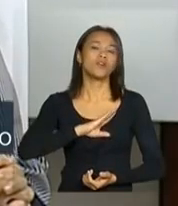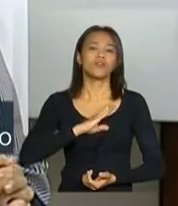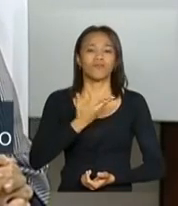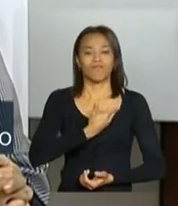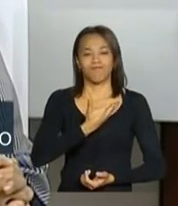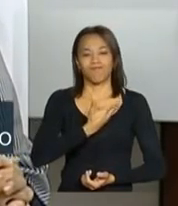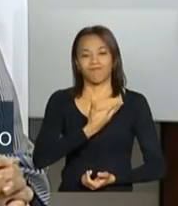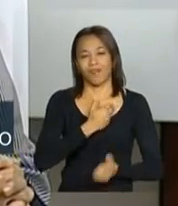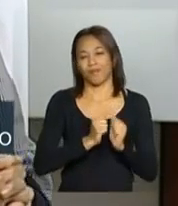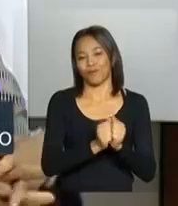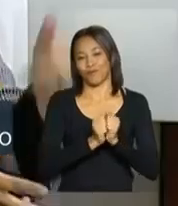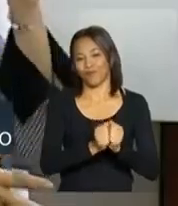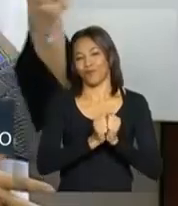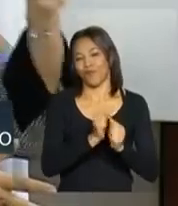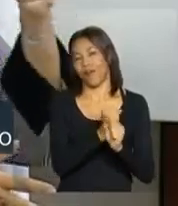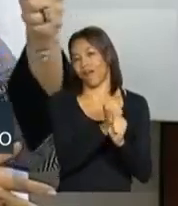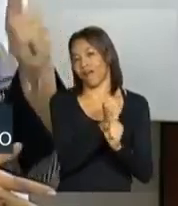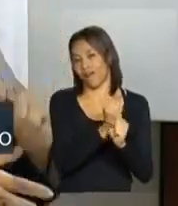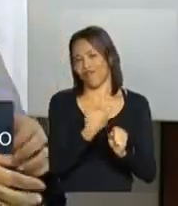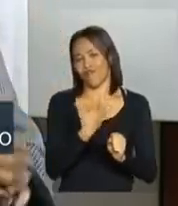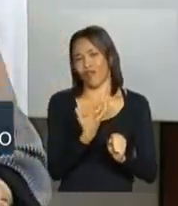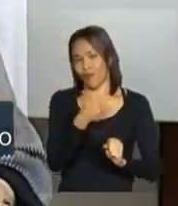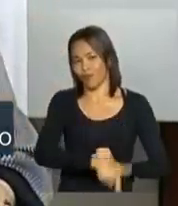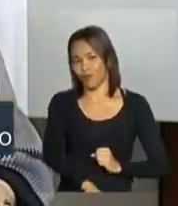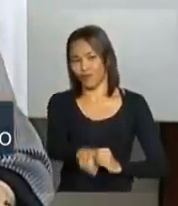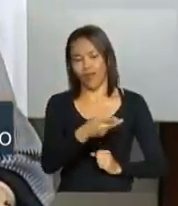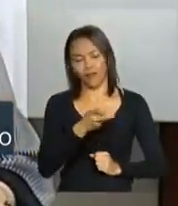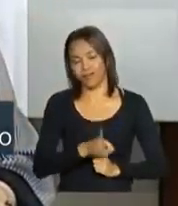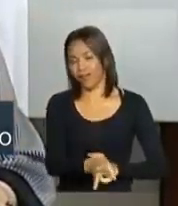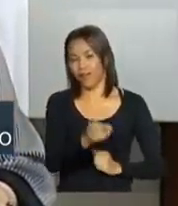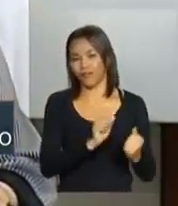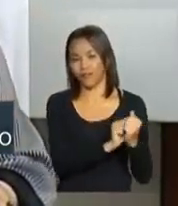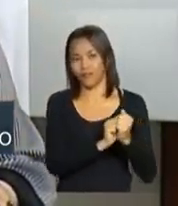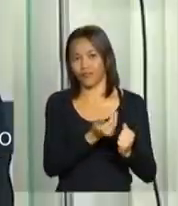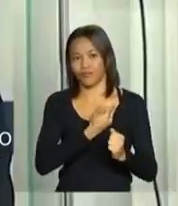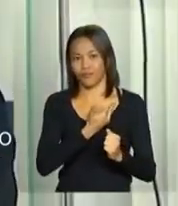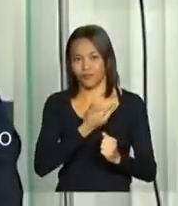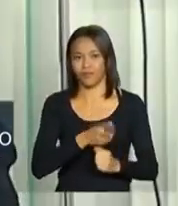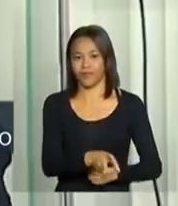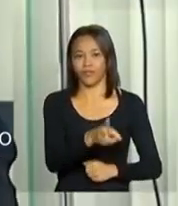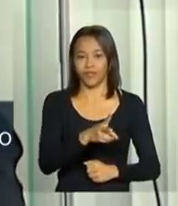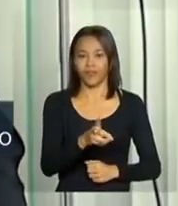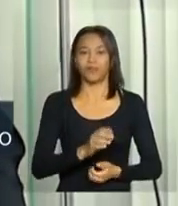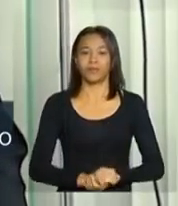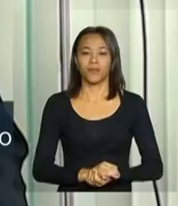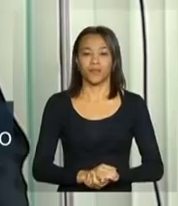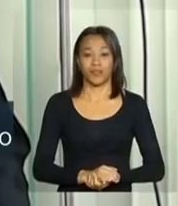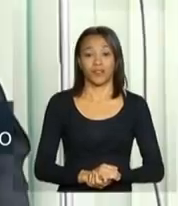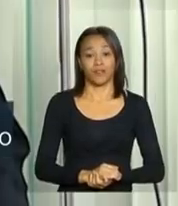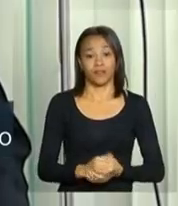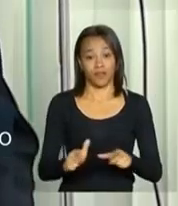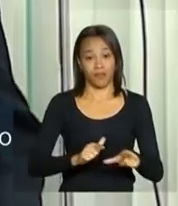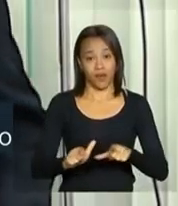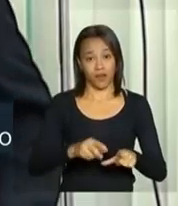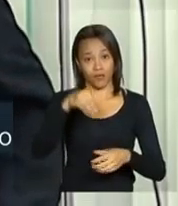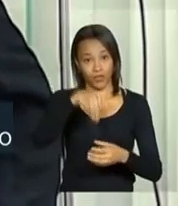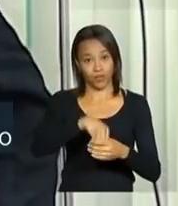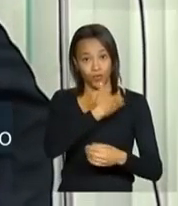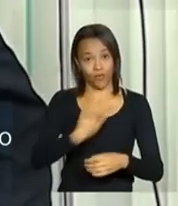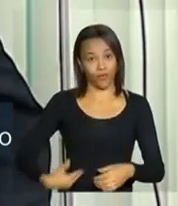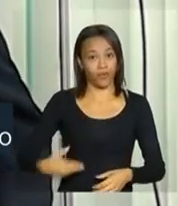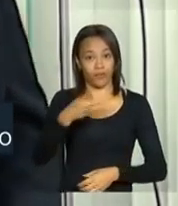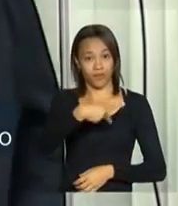data, quero continuar parceiro todo o tempo que for possível aqui, enquanto estivermos servindo ao governo da presidente Dilma. Né?